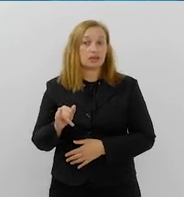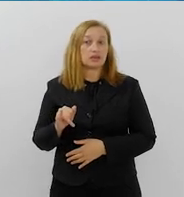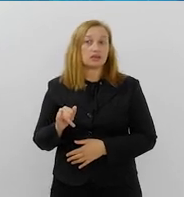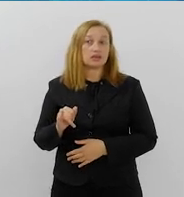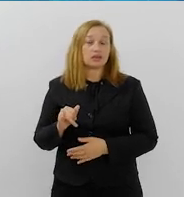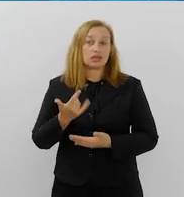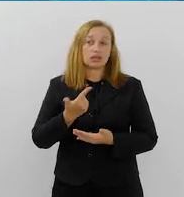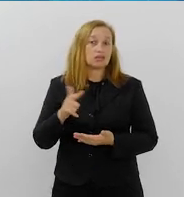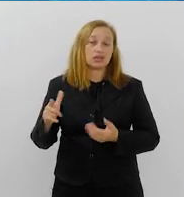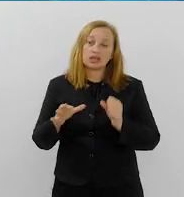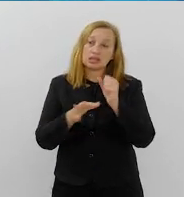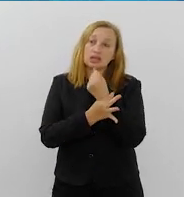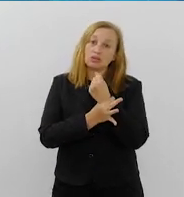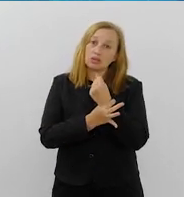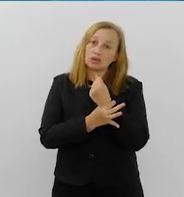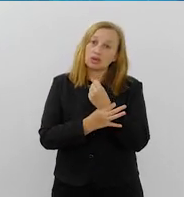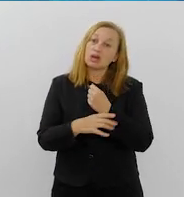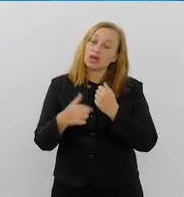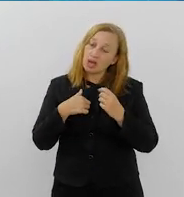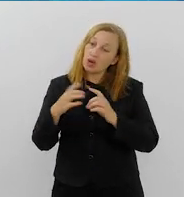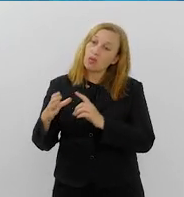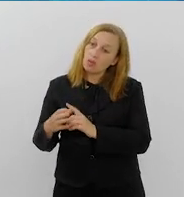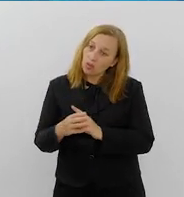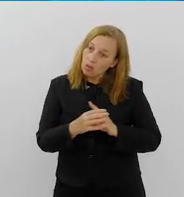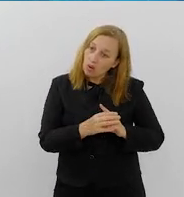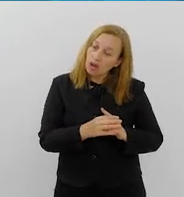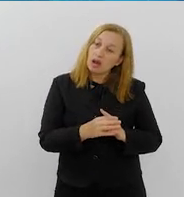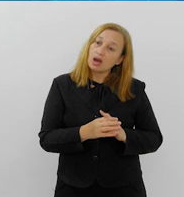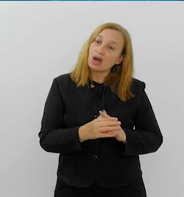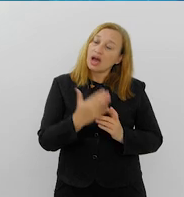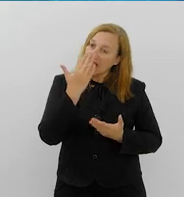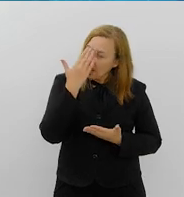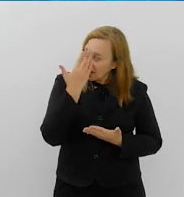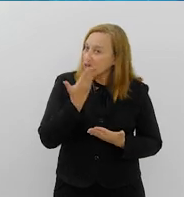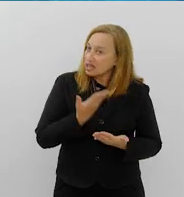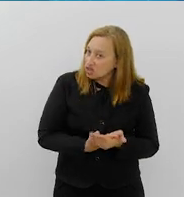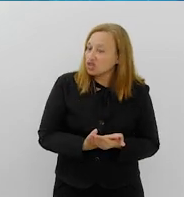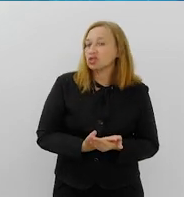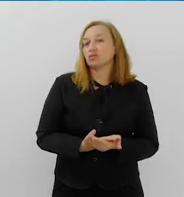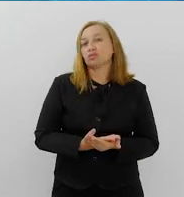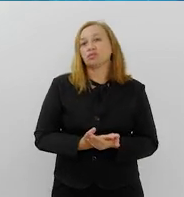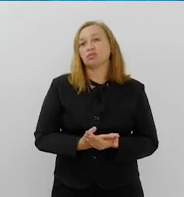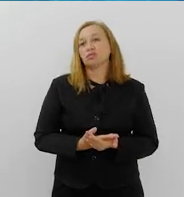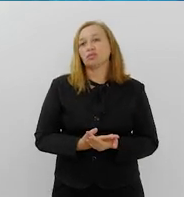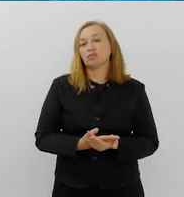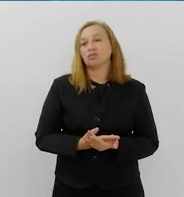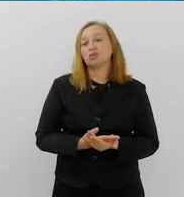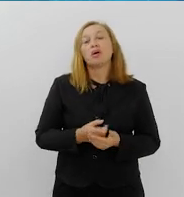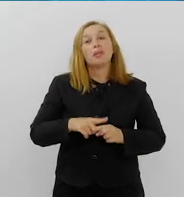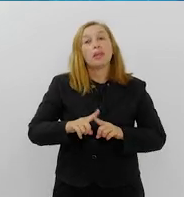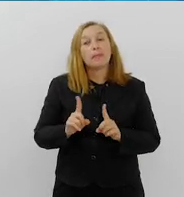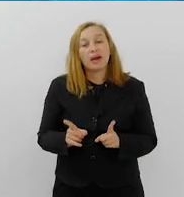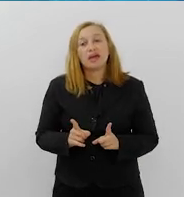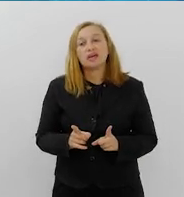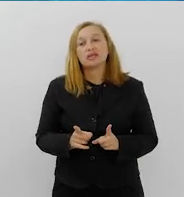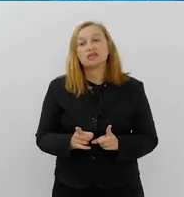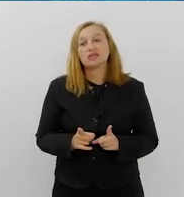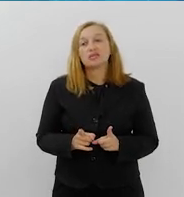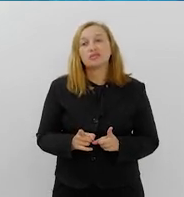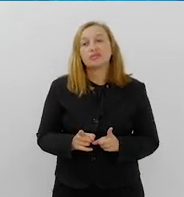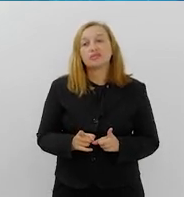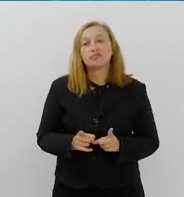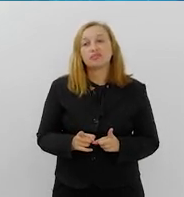estão muito inseguros e eu acolho essa insegurança, eu confirmo essa insegurança, né?